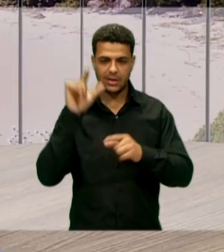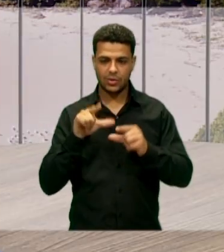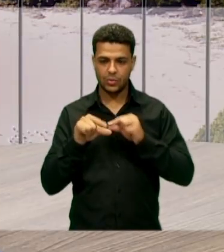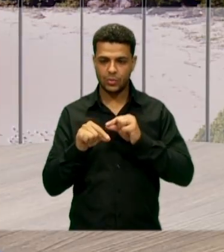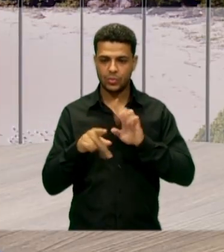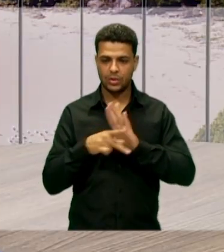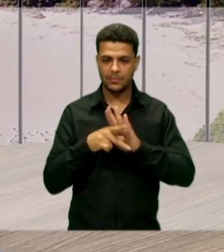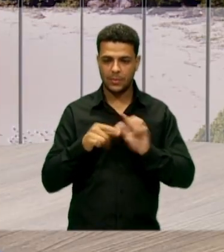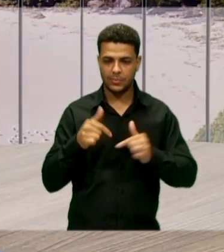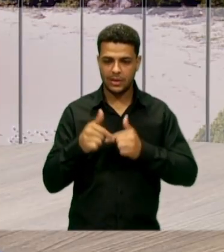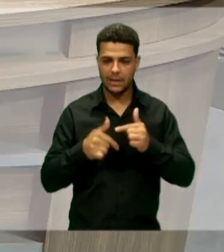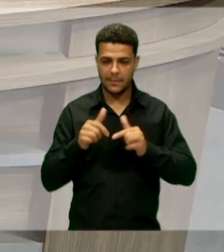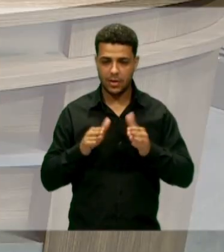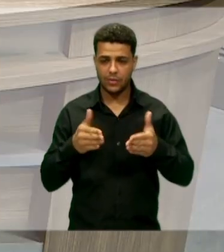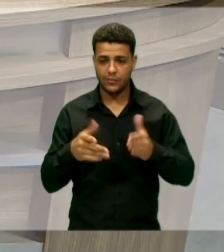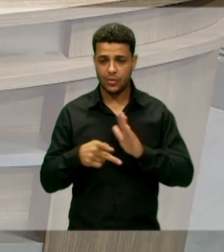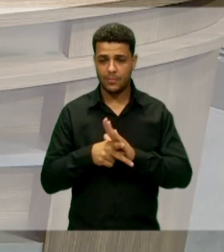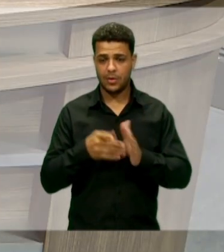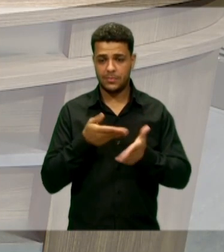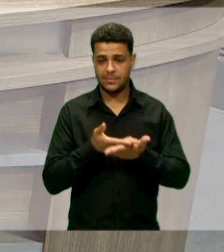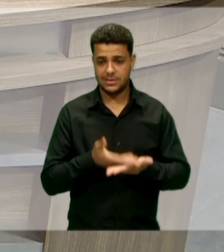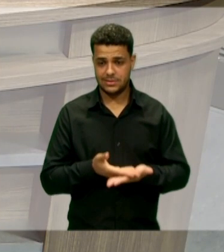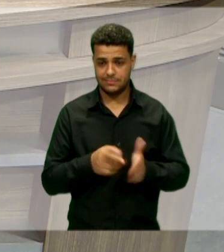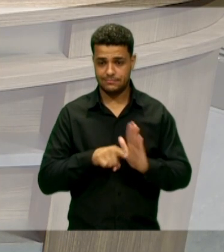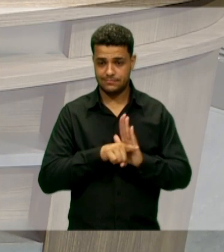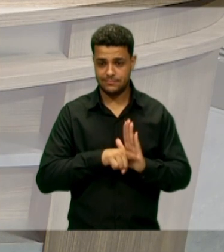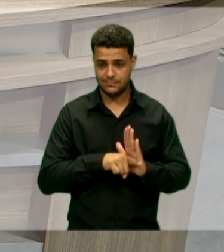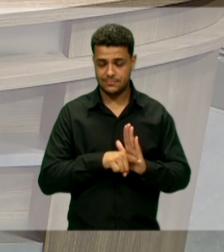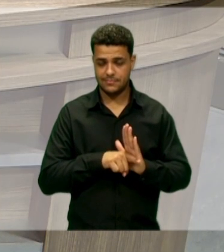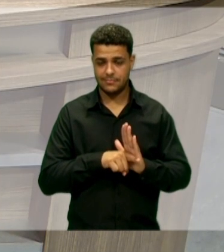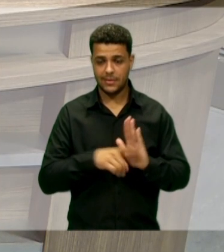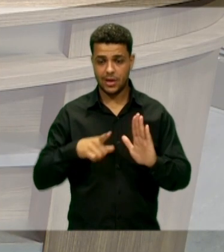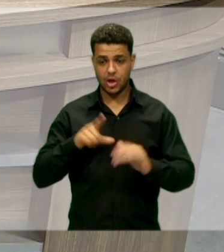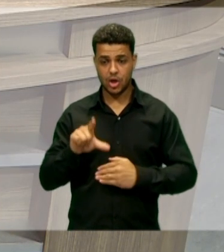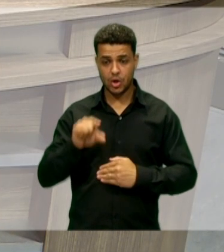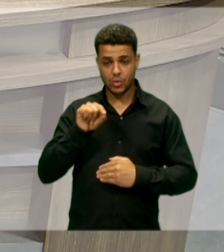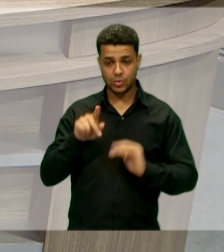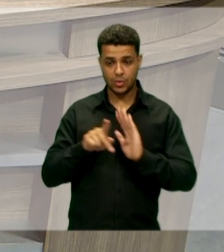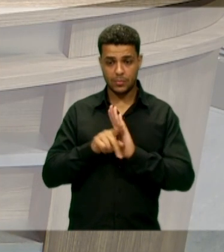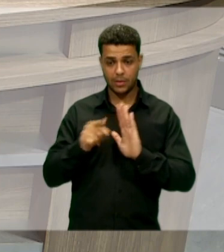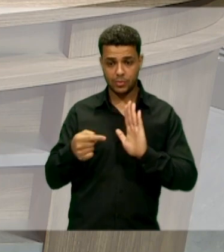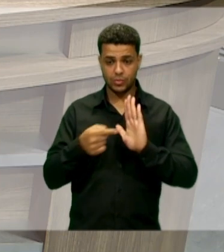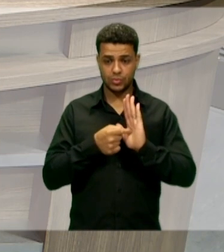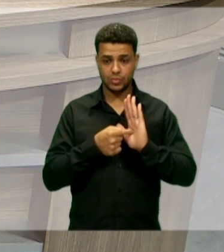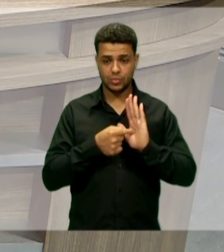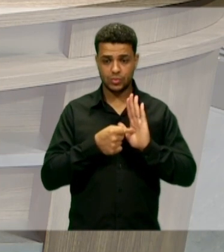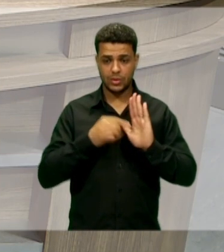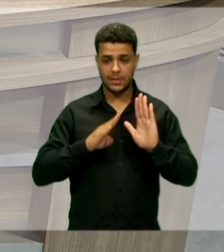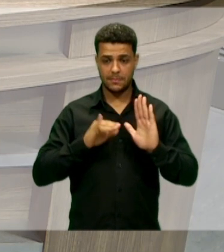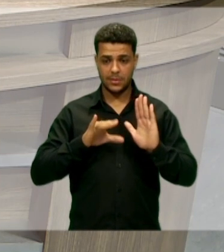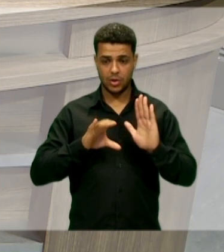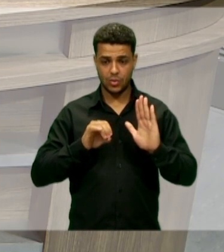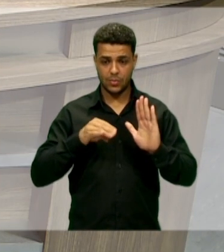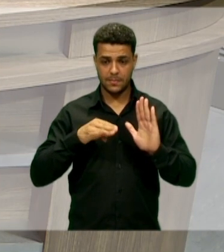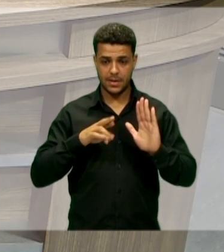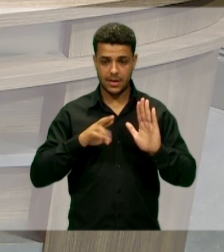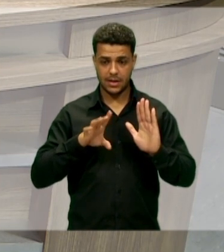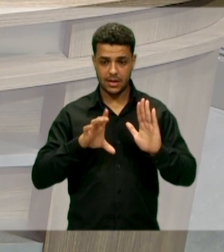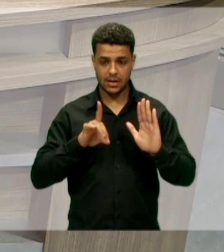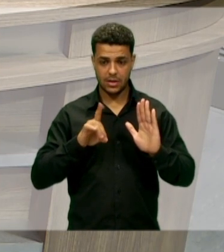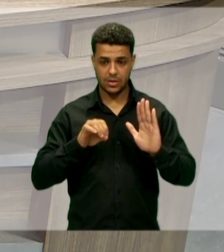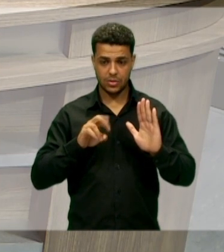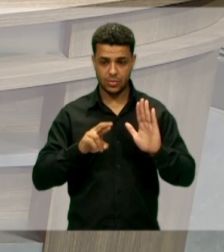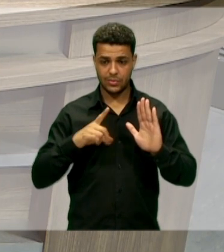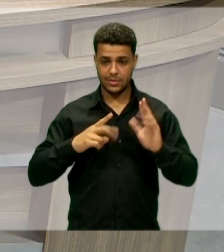que trabalha especificamente com pesquisa. E eu escolhi trabalhar com biomarcadores tumorais, inclusive eu durante um tempo me